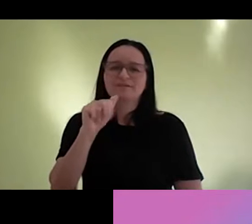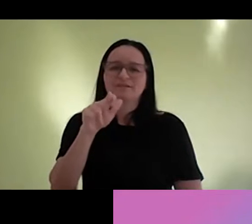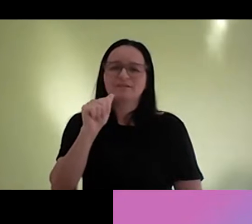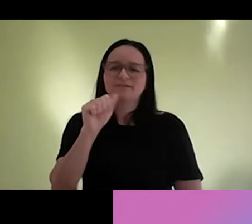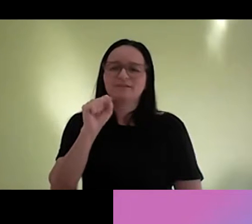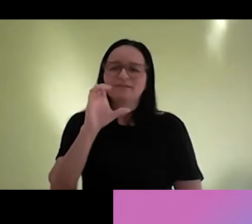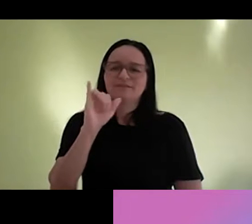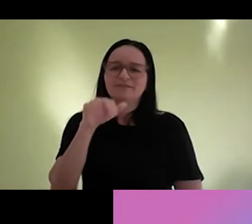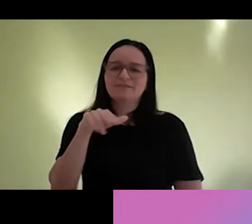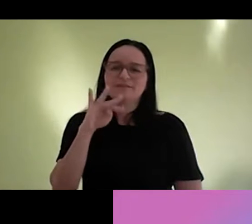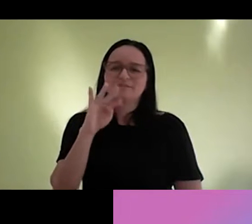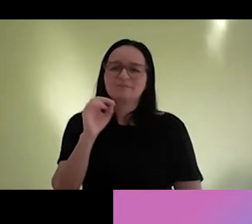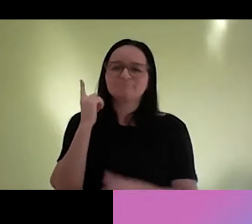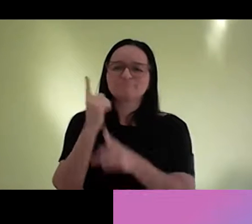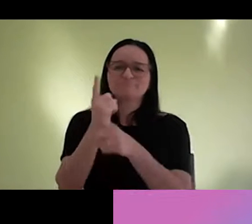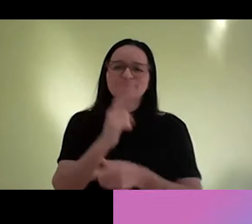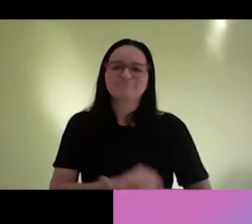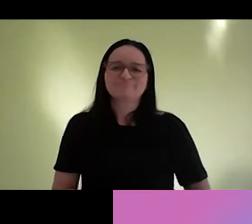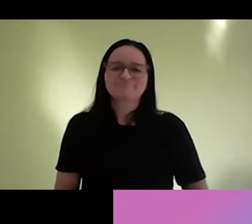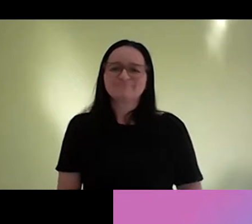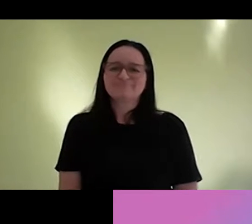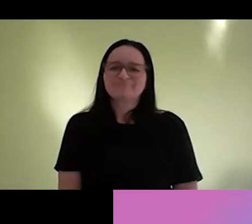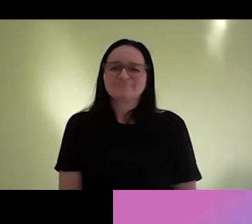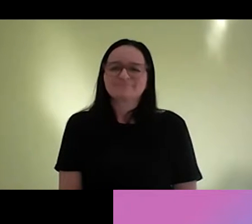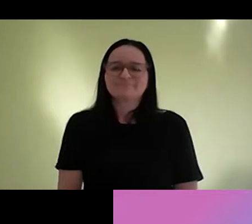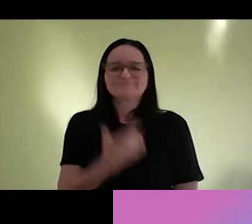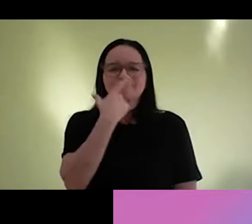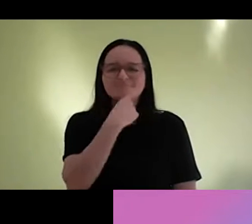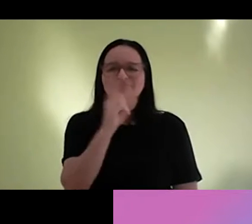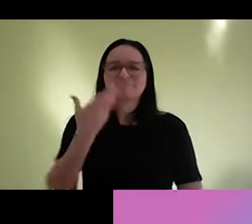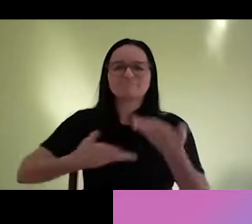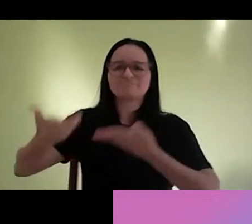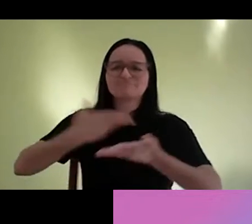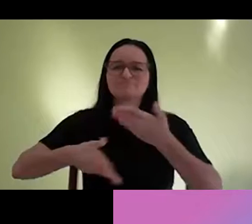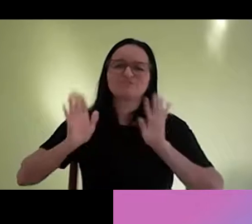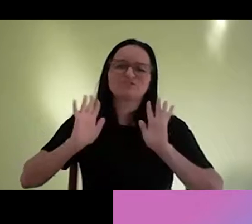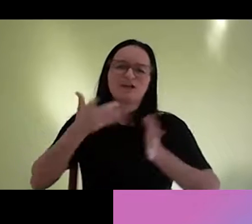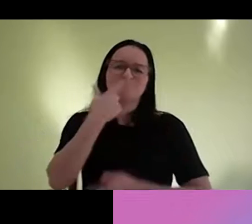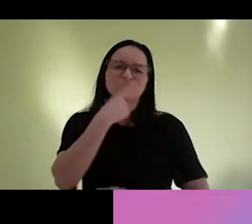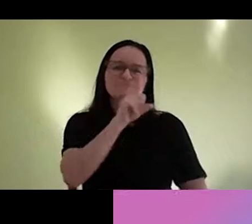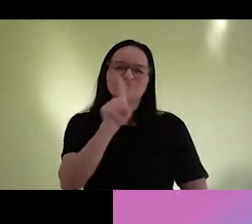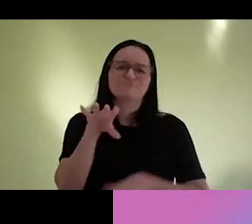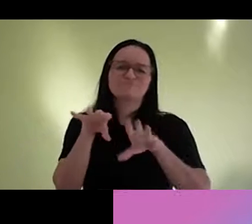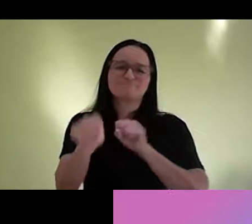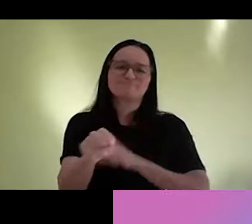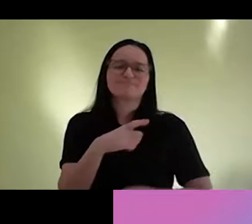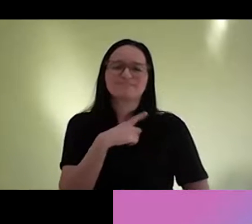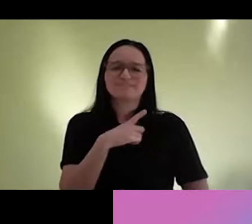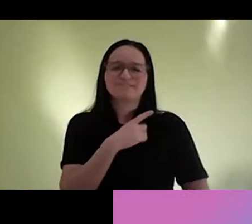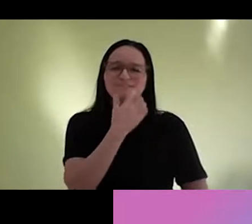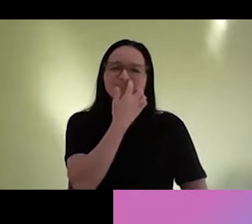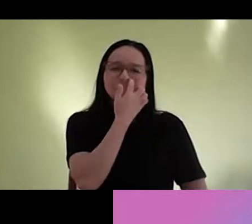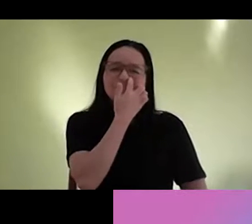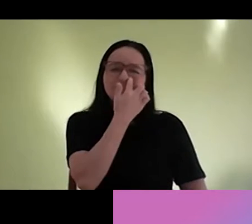enxergar aí achei o pessoal achei estão compartilhando aqui Adriana Nascimento tá bom tá bom nem parece que eu sou de